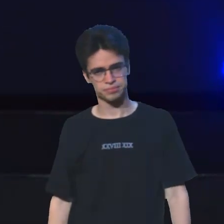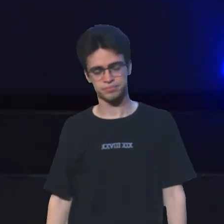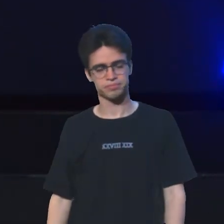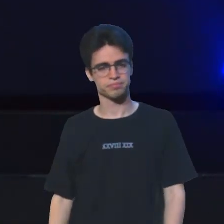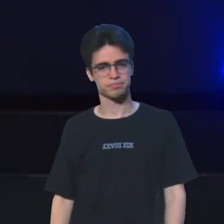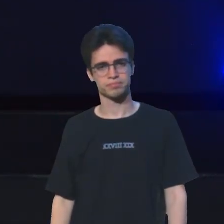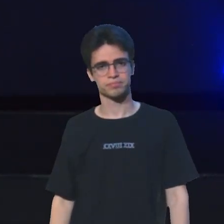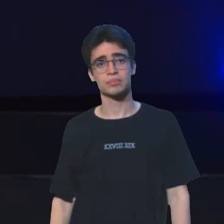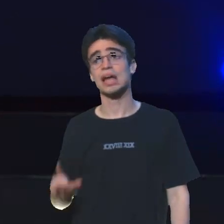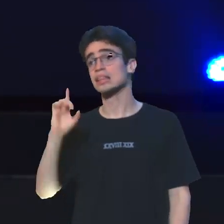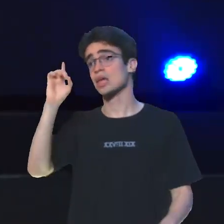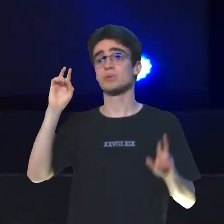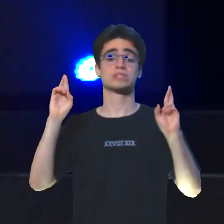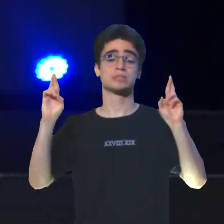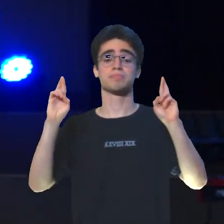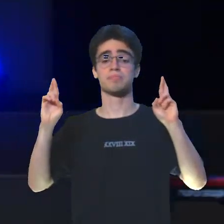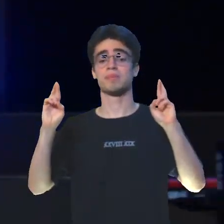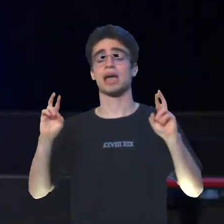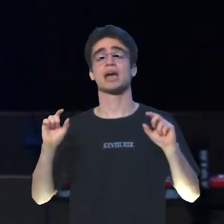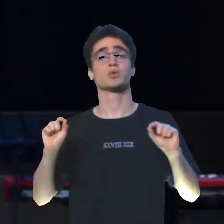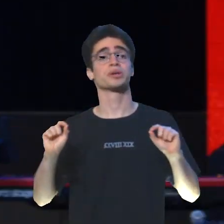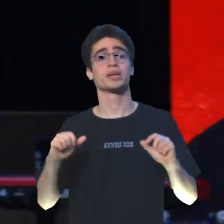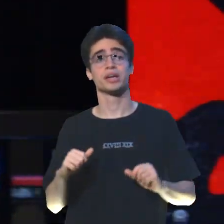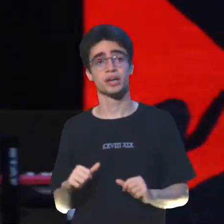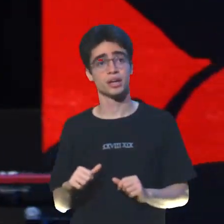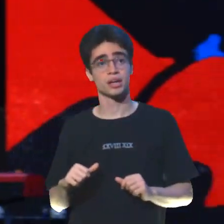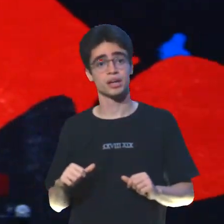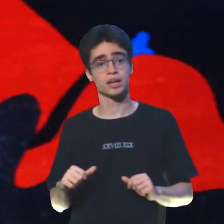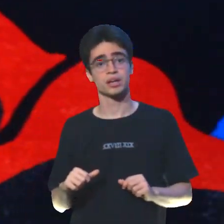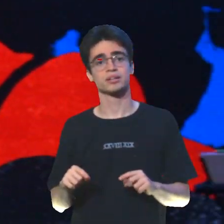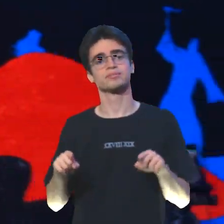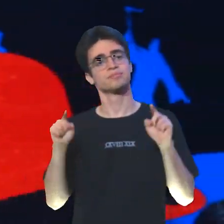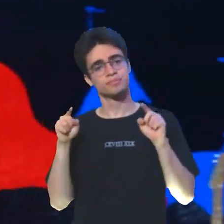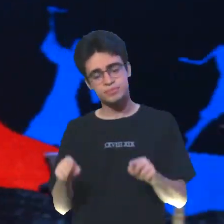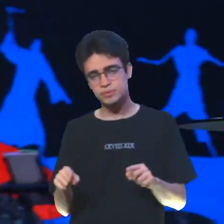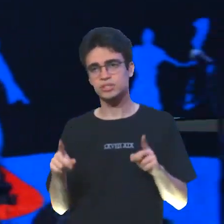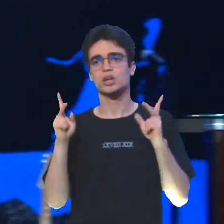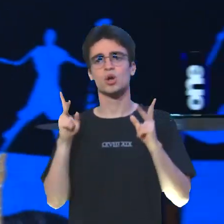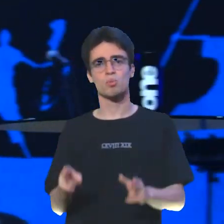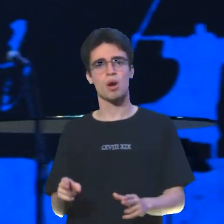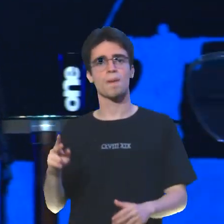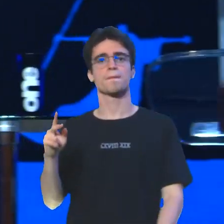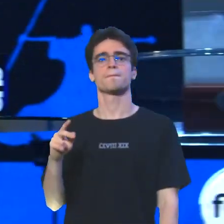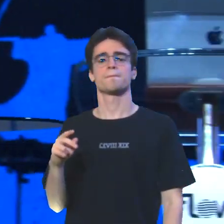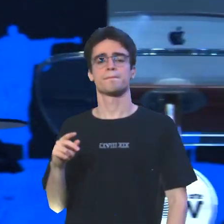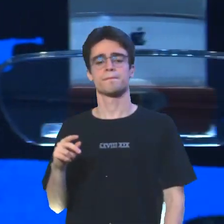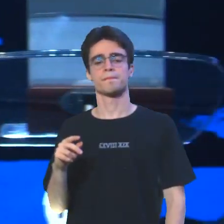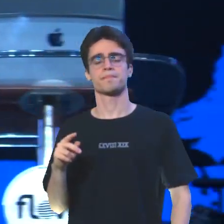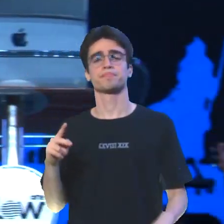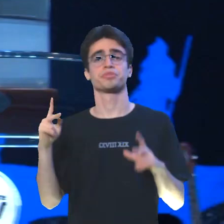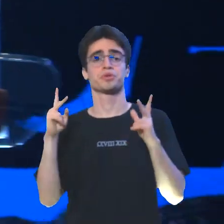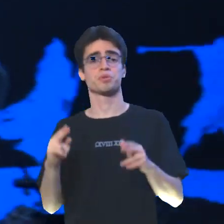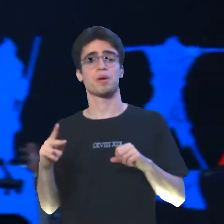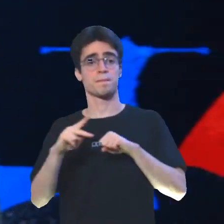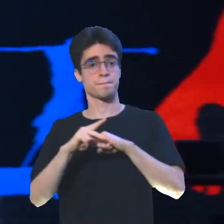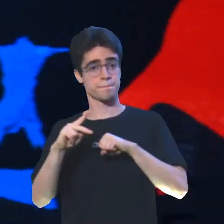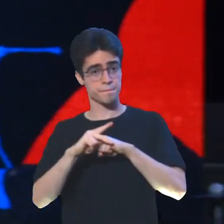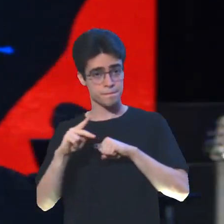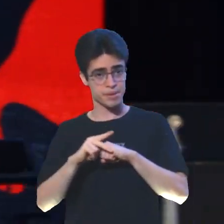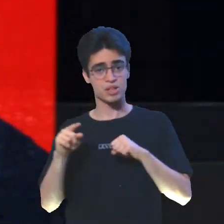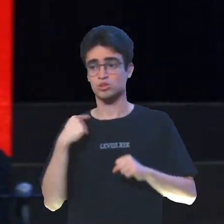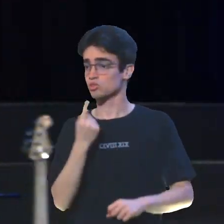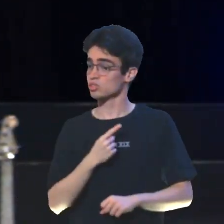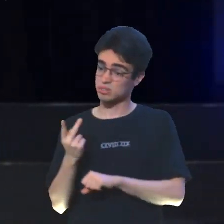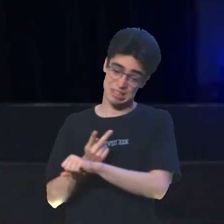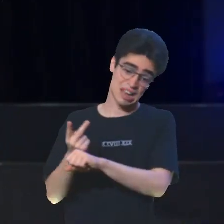O que Deus espera de nós é que esse espírito de Pedro que a gente viu aqui, tome conta de